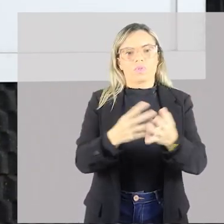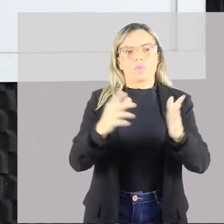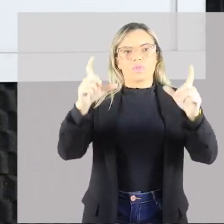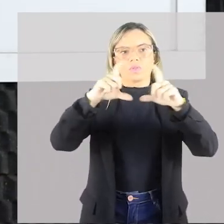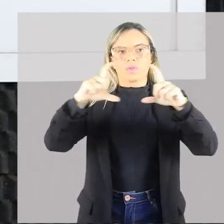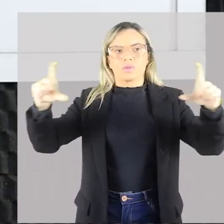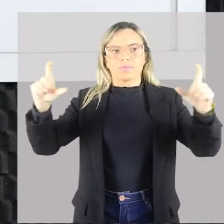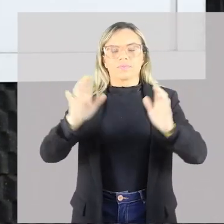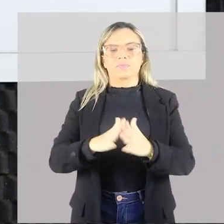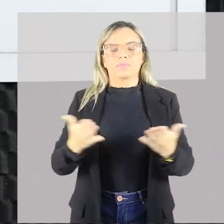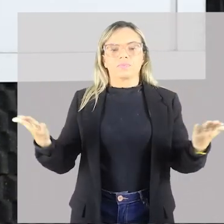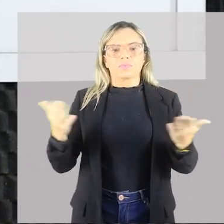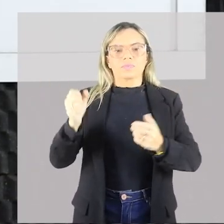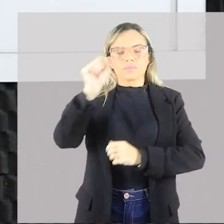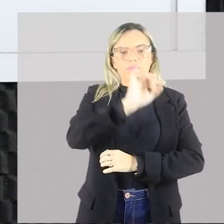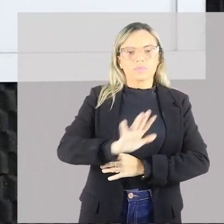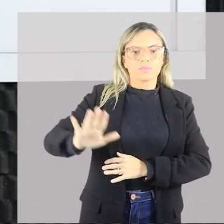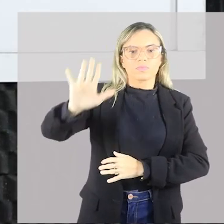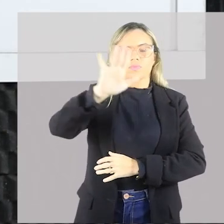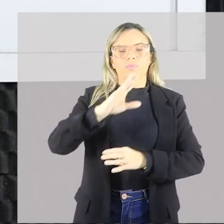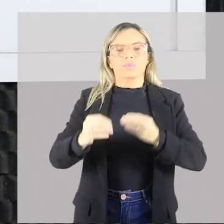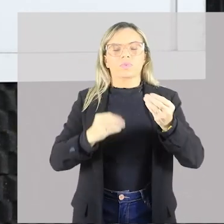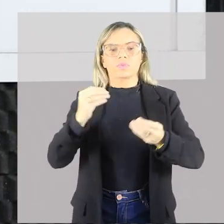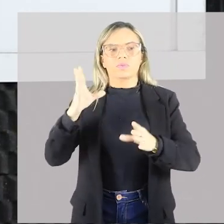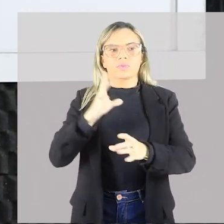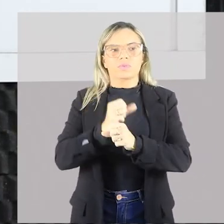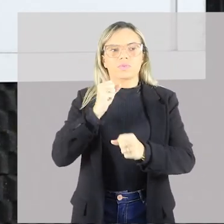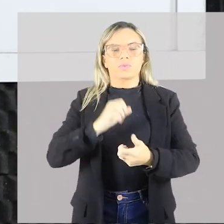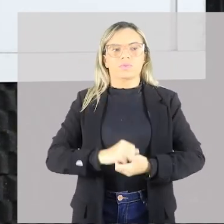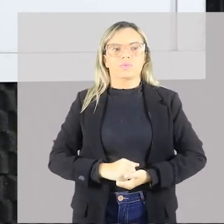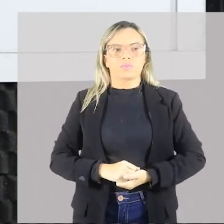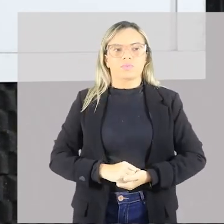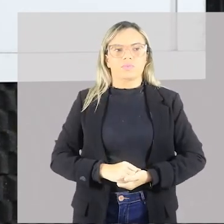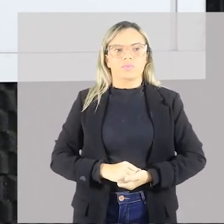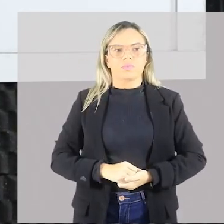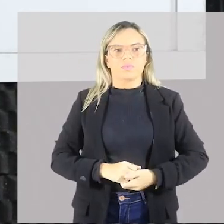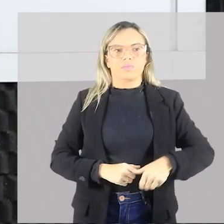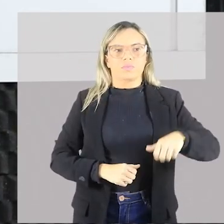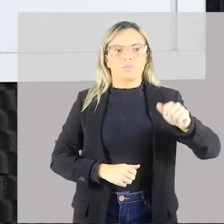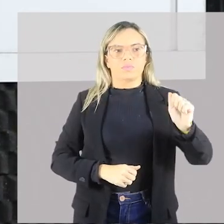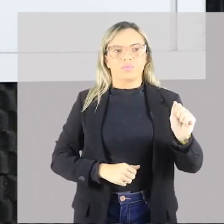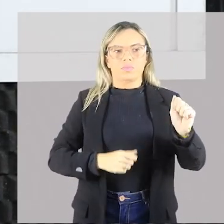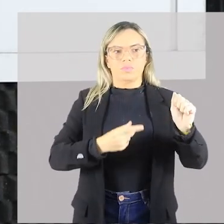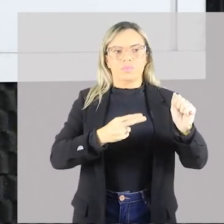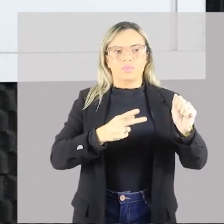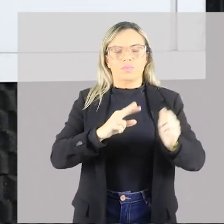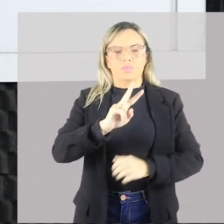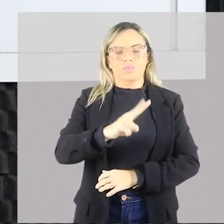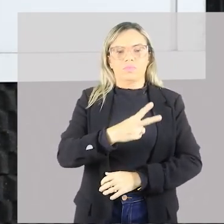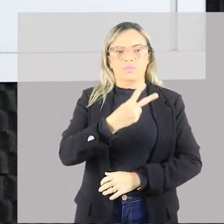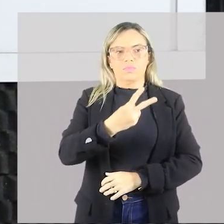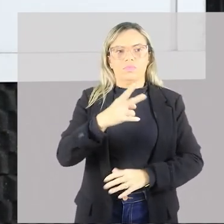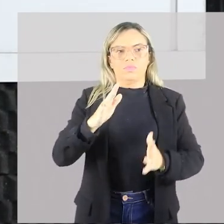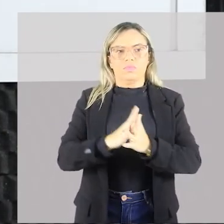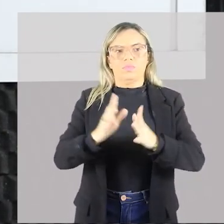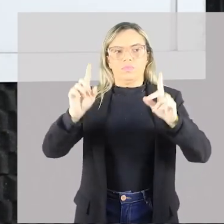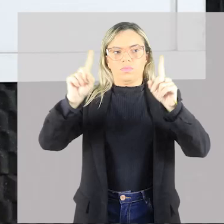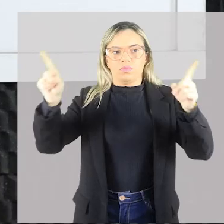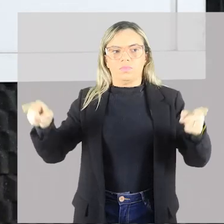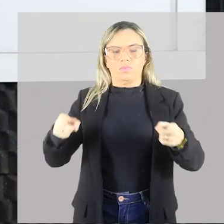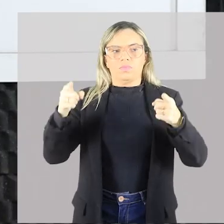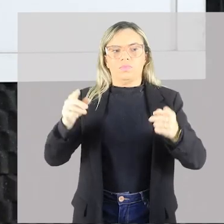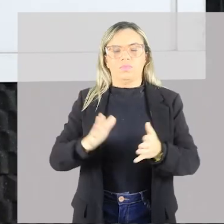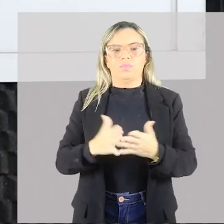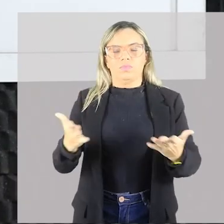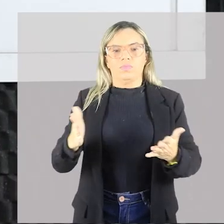a área, professor? A área é o seguinte, turma. Você vai pegar o 2, abre parêntese, e aqui você vai multiplicando